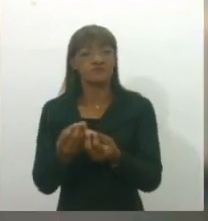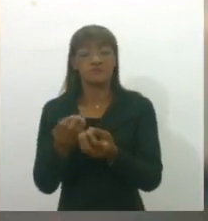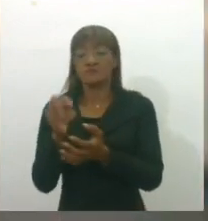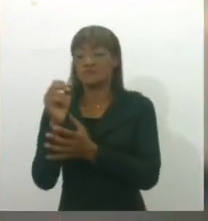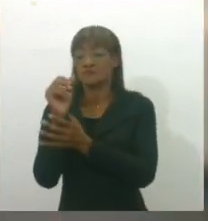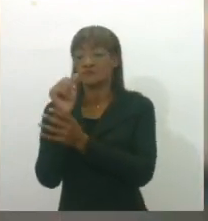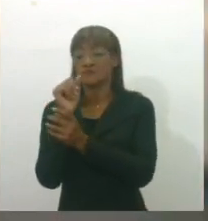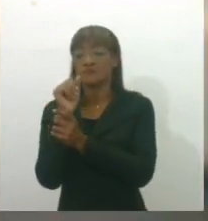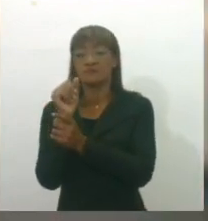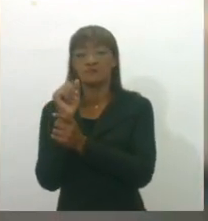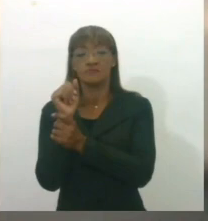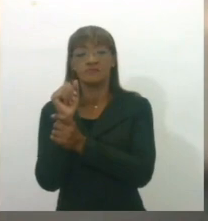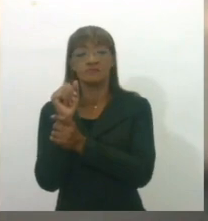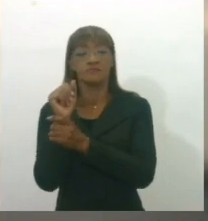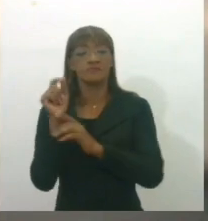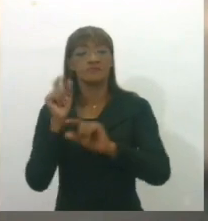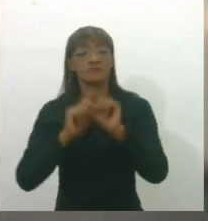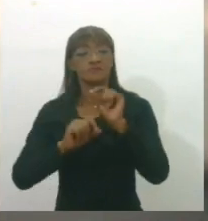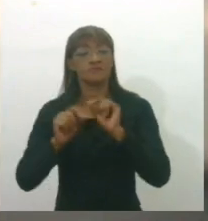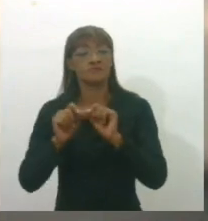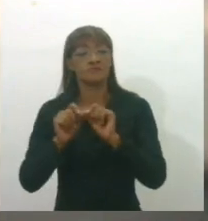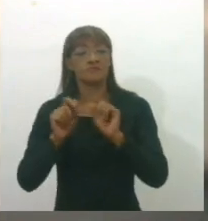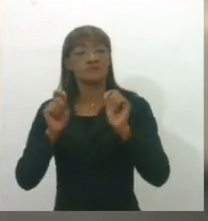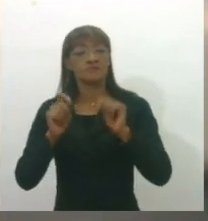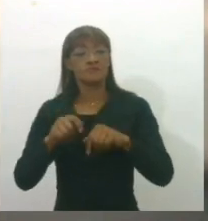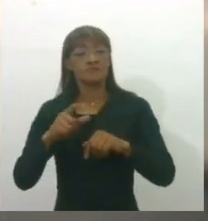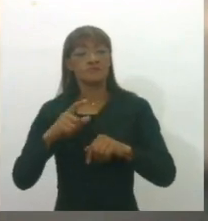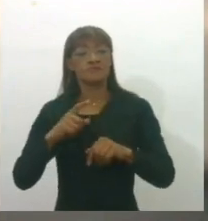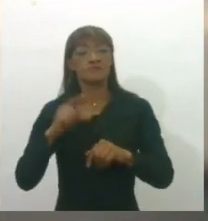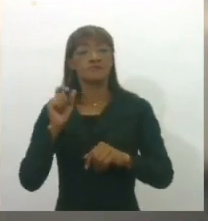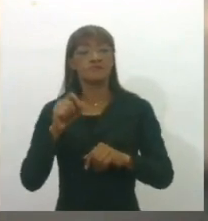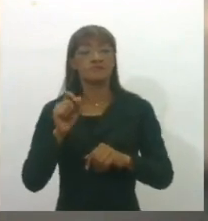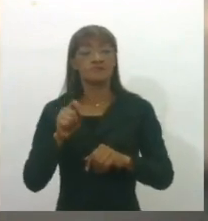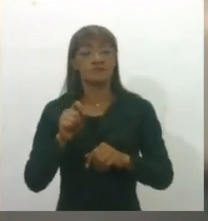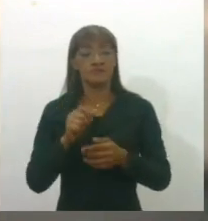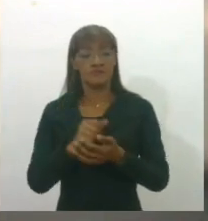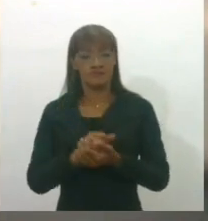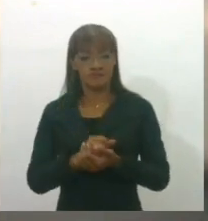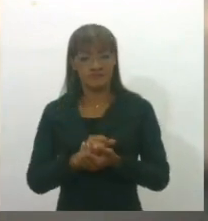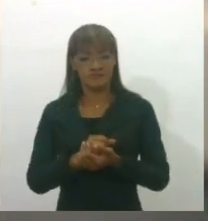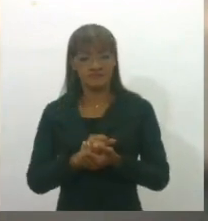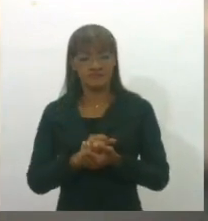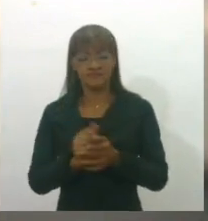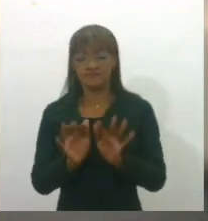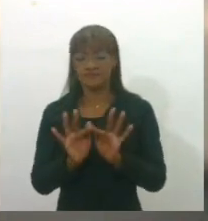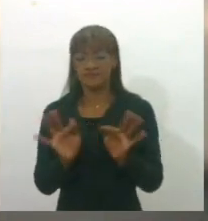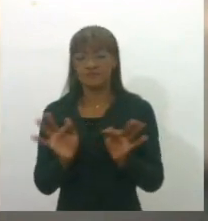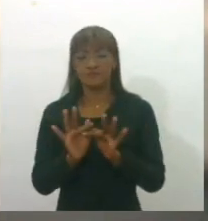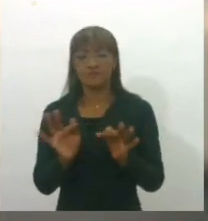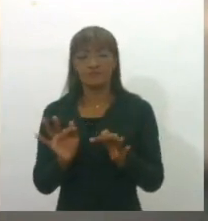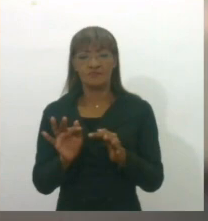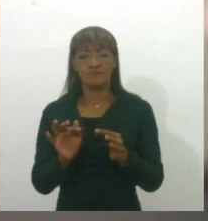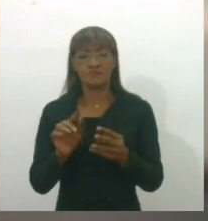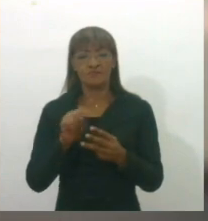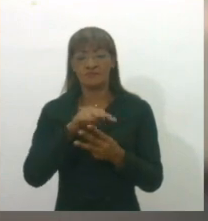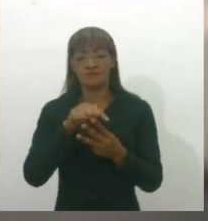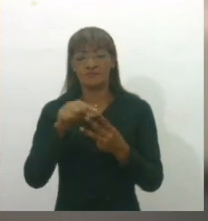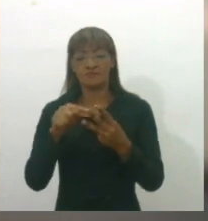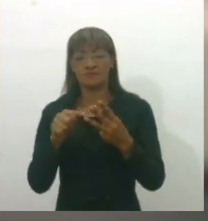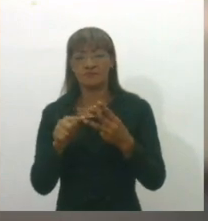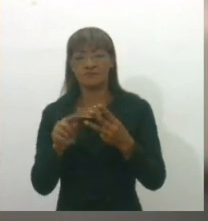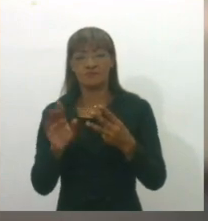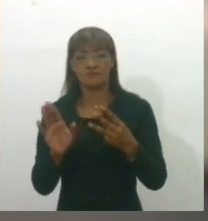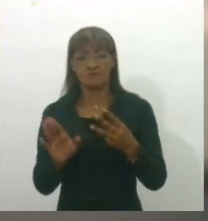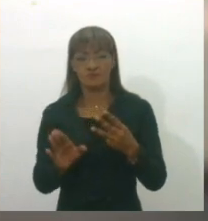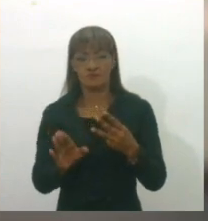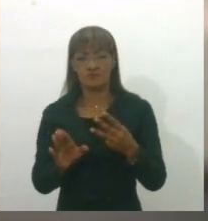é fracionado. E esse fracionamento divide ele, de forma bem simples, em três frações. A hemácia, que são os